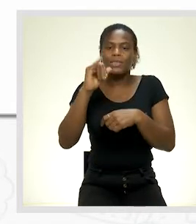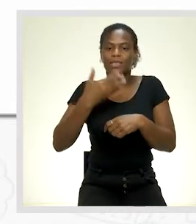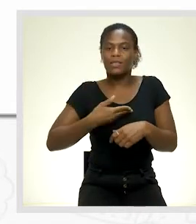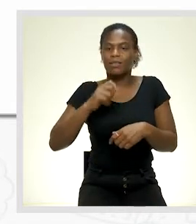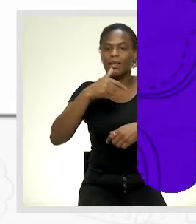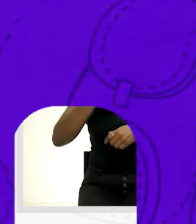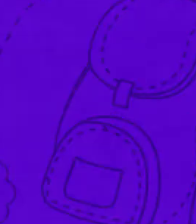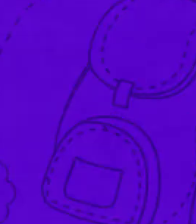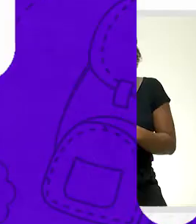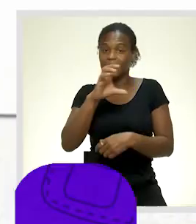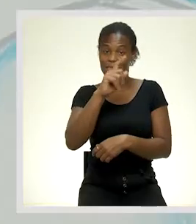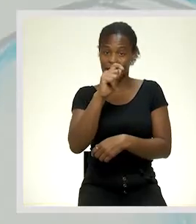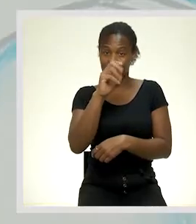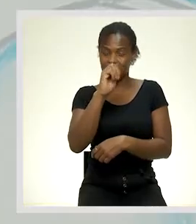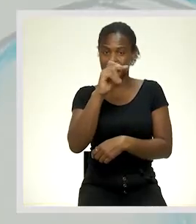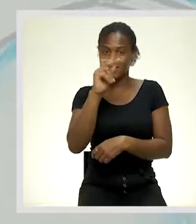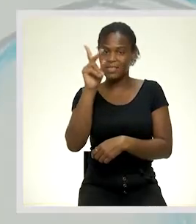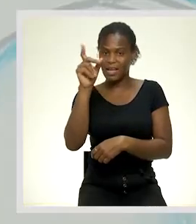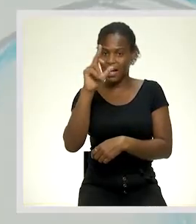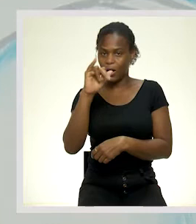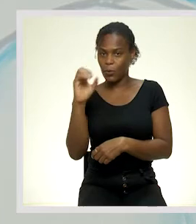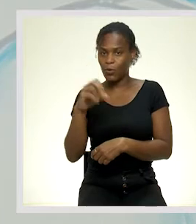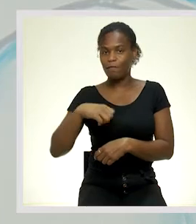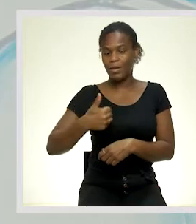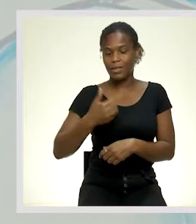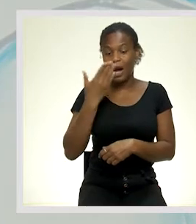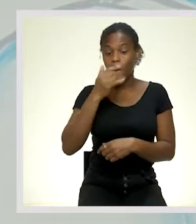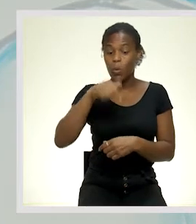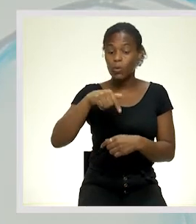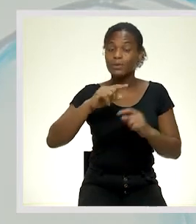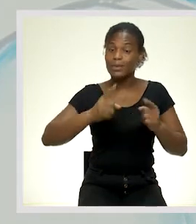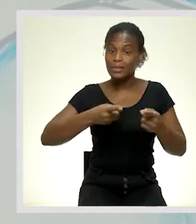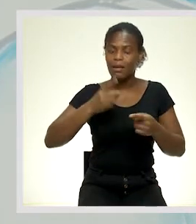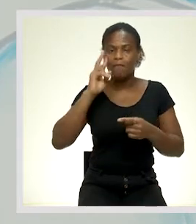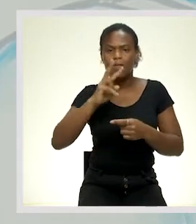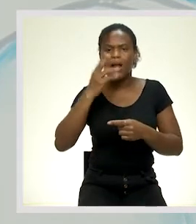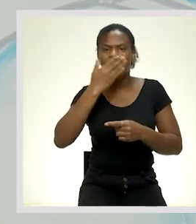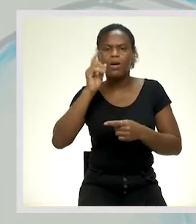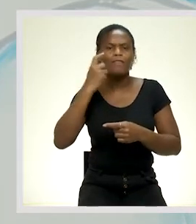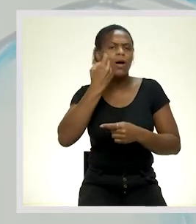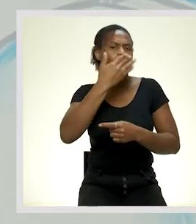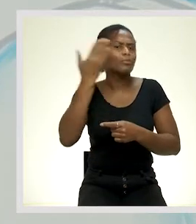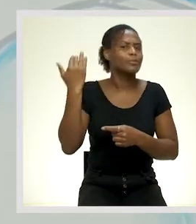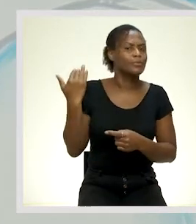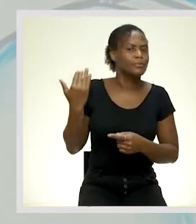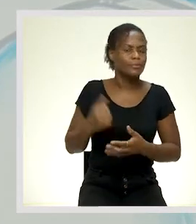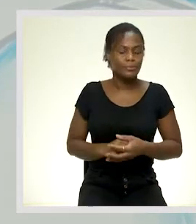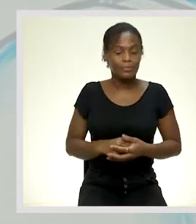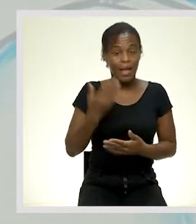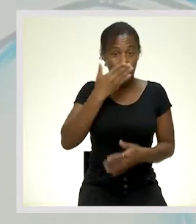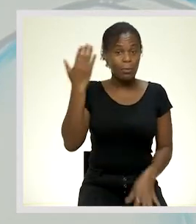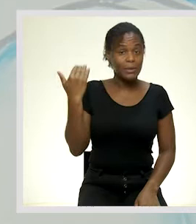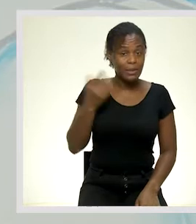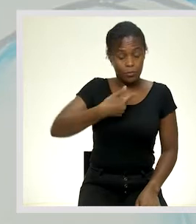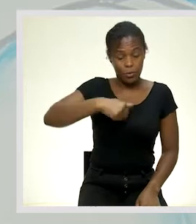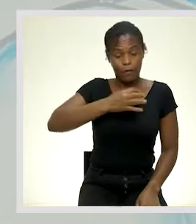Cesaro Verde. E para iniciarmos a aula de hoje, vamos rever a matéria que foi trabalhada na aula anterior. Na aula